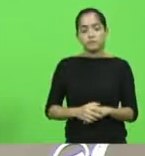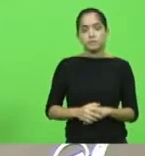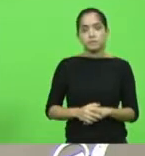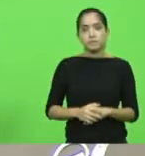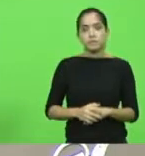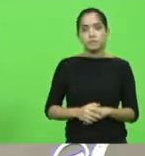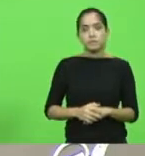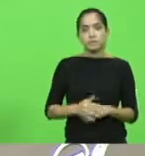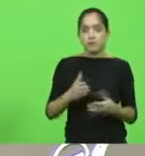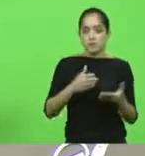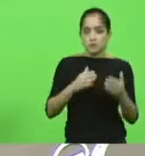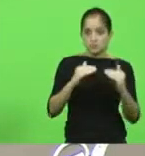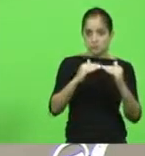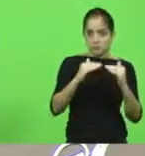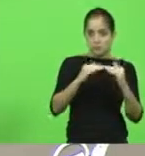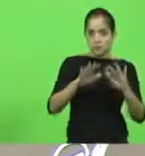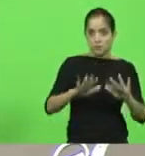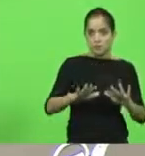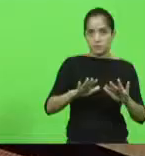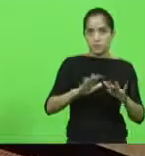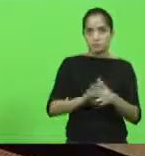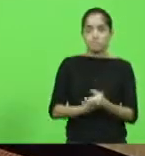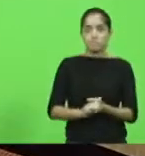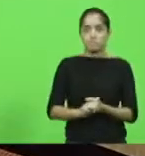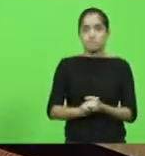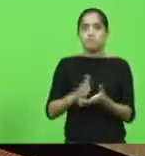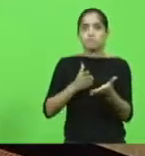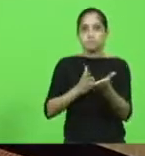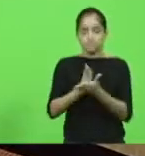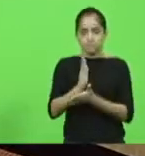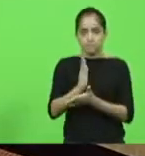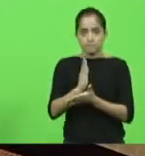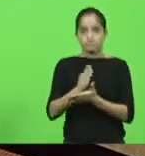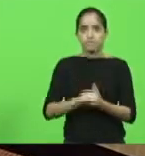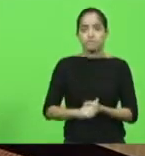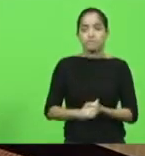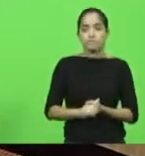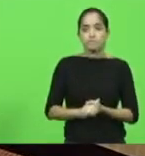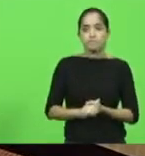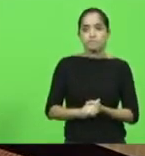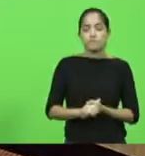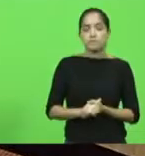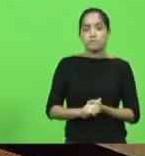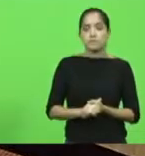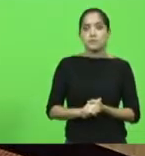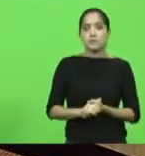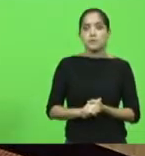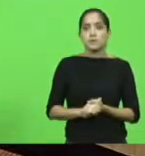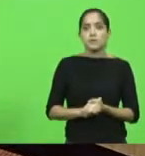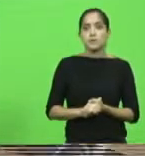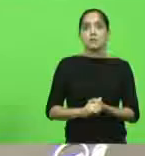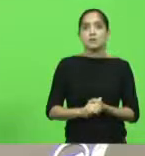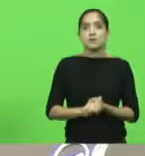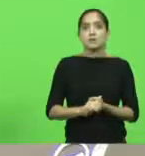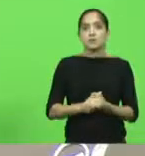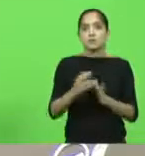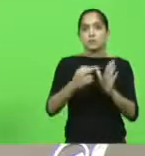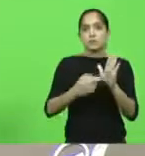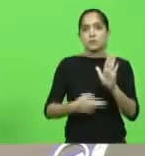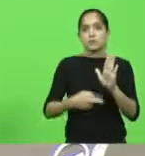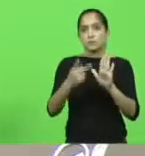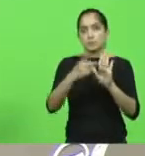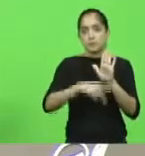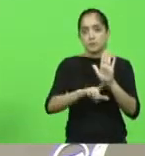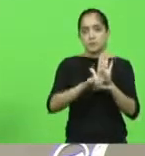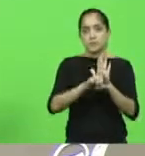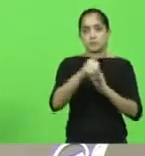Deputados que aprovam, permaneçam como se encontram. Aprovado por unanimidade. Votação da redação final do projeto de